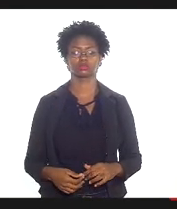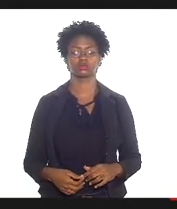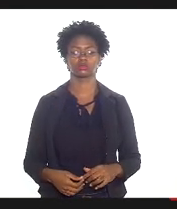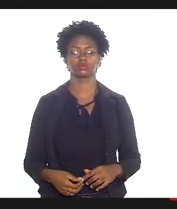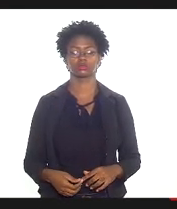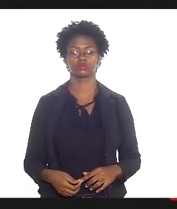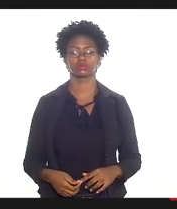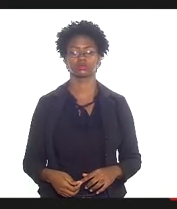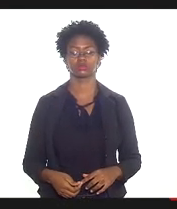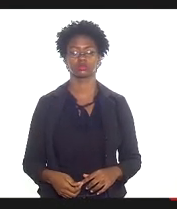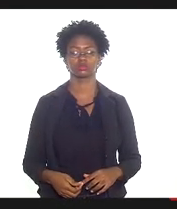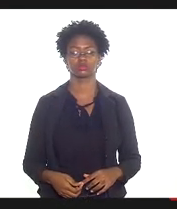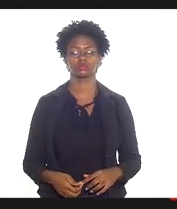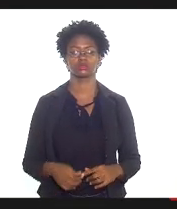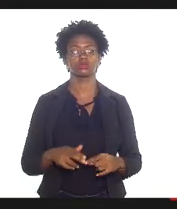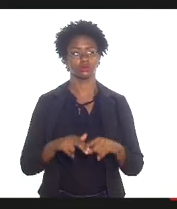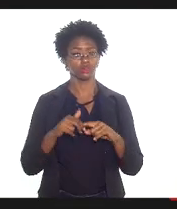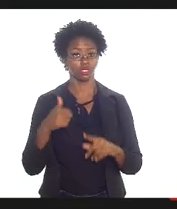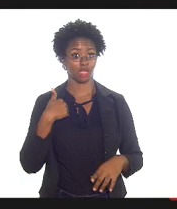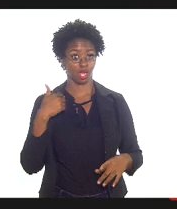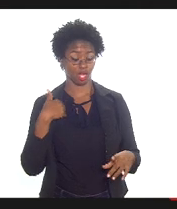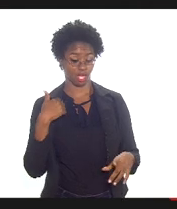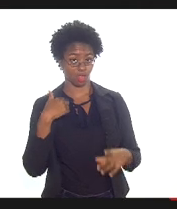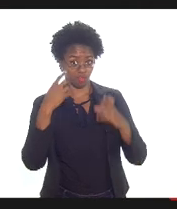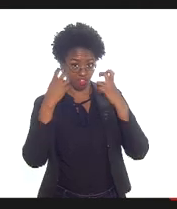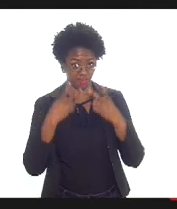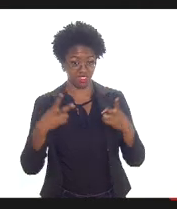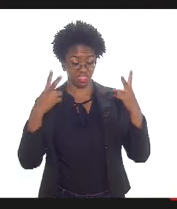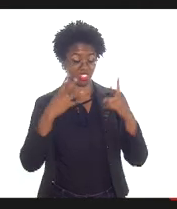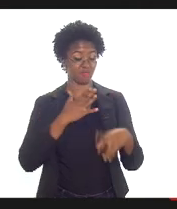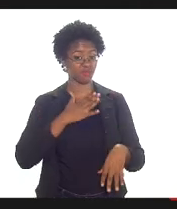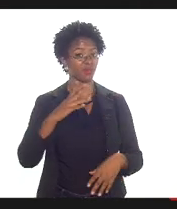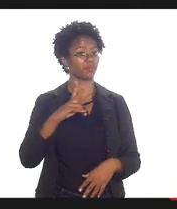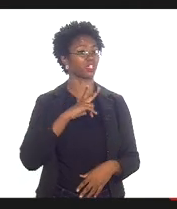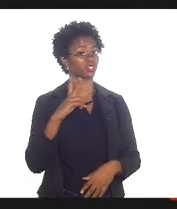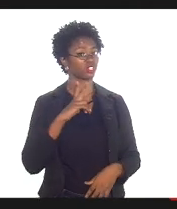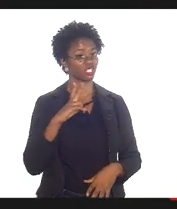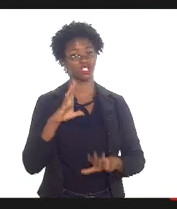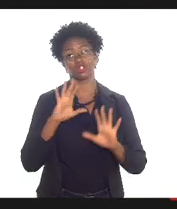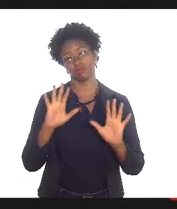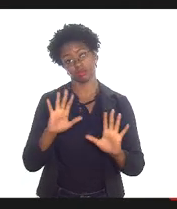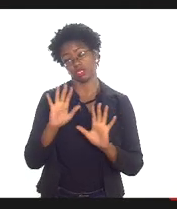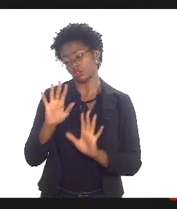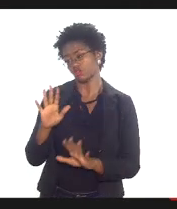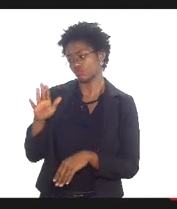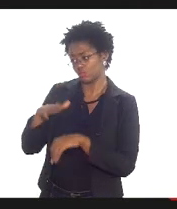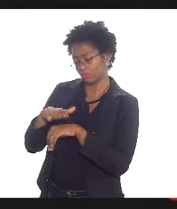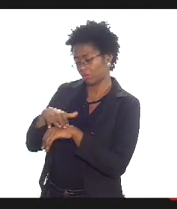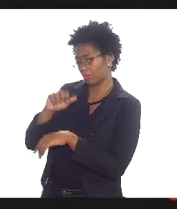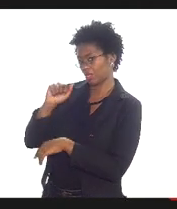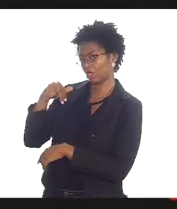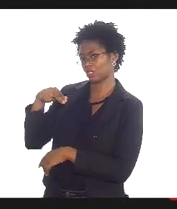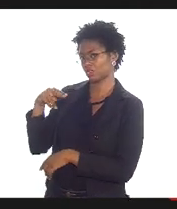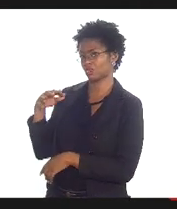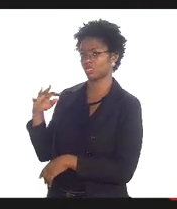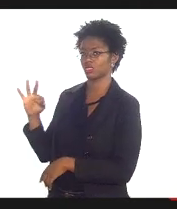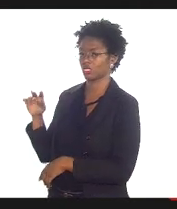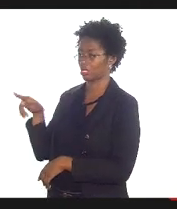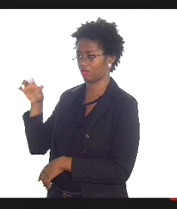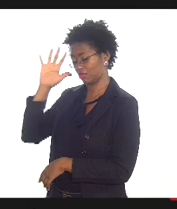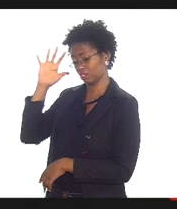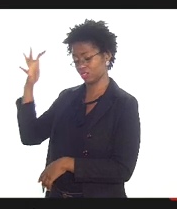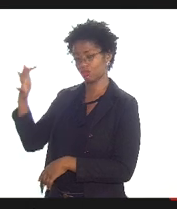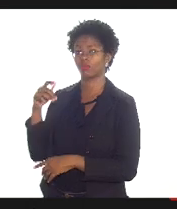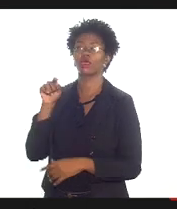Sob o meu ponto de vista pessoal, mas isso é uma coisa que compete à ANP, essa prorrata